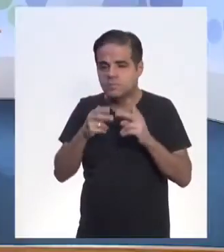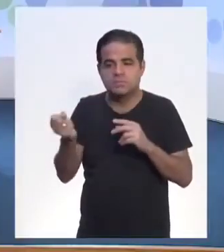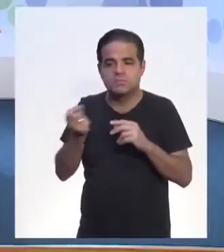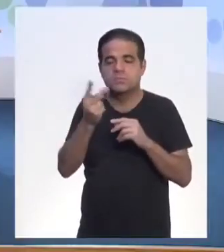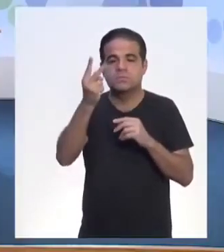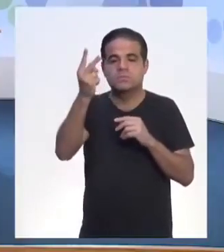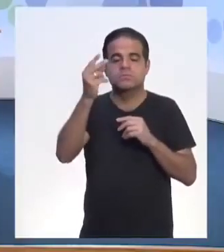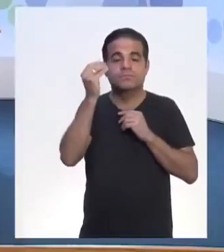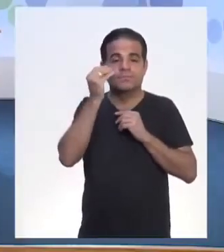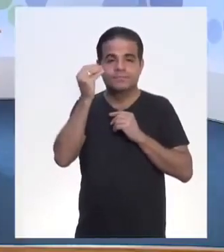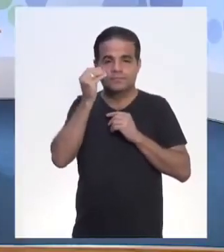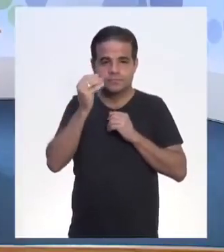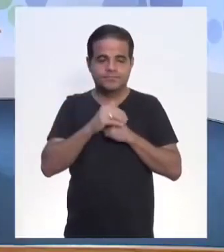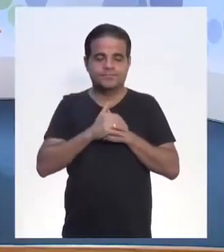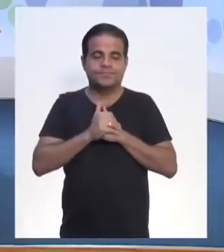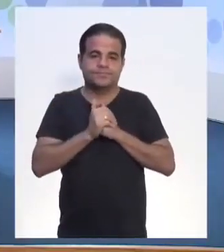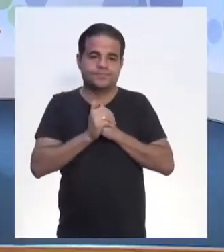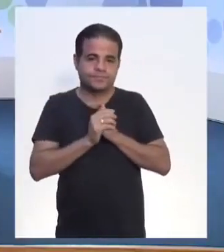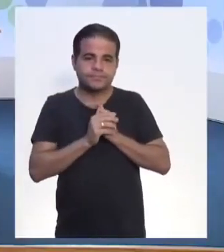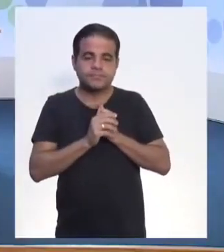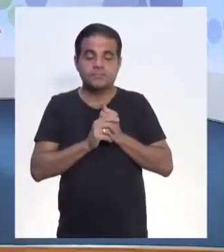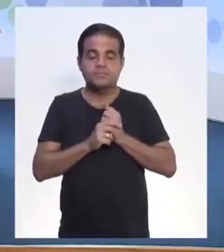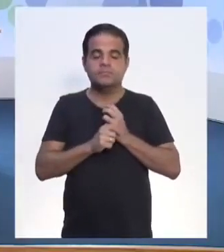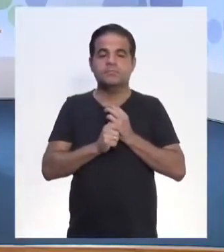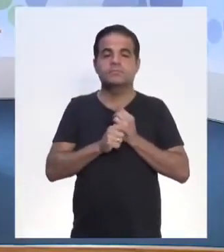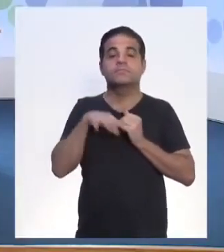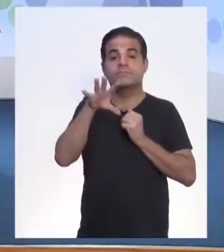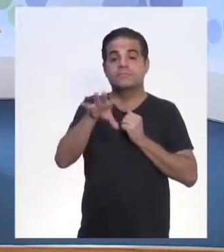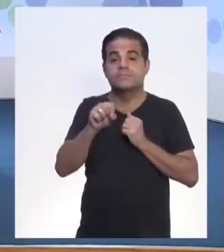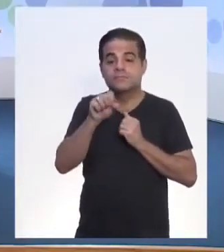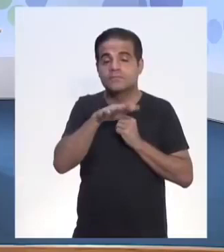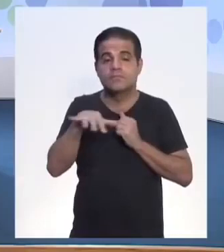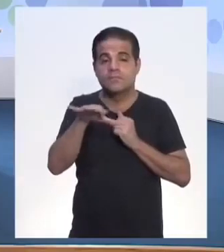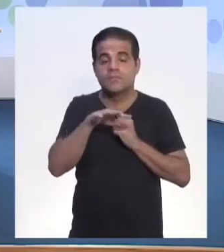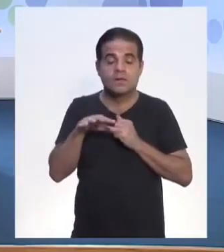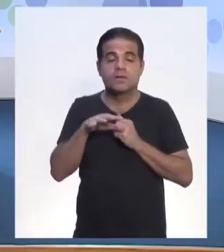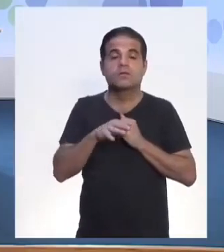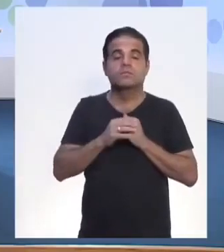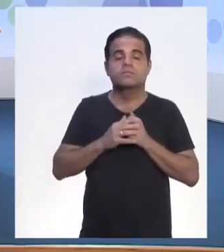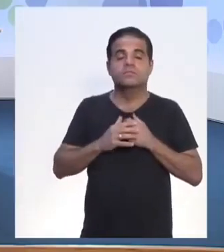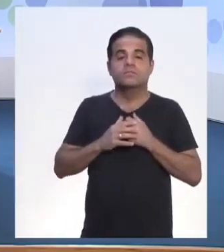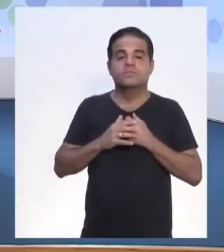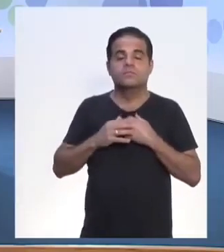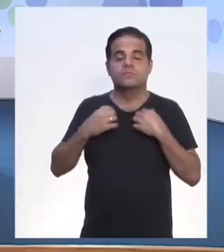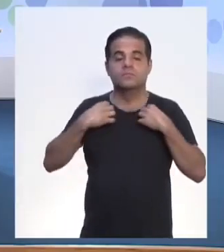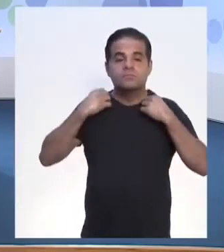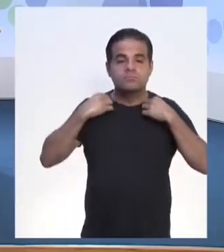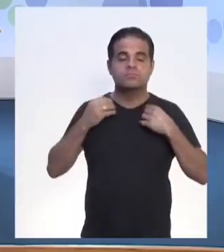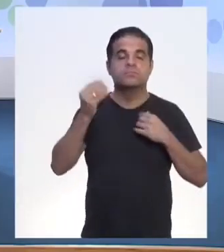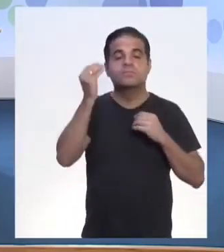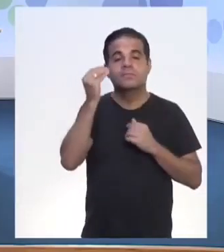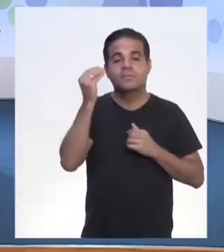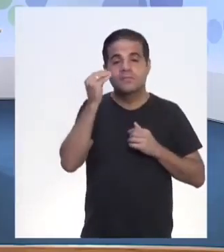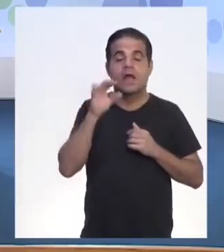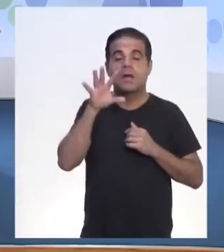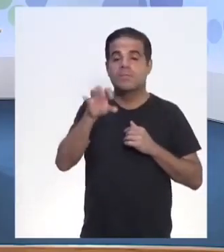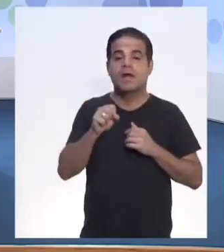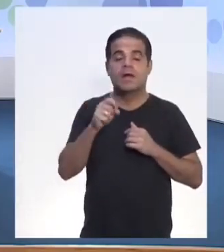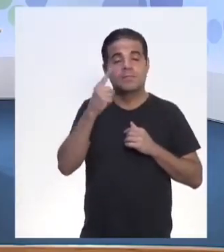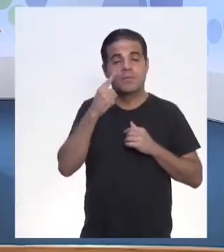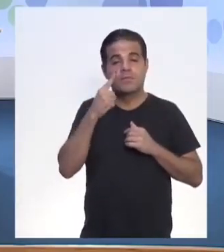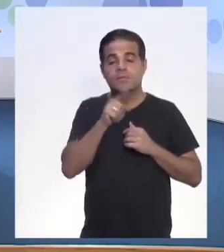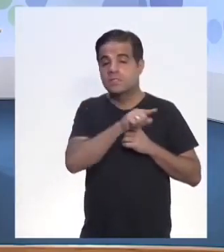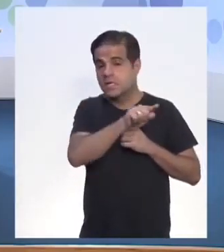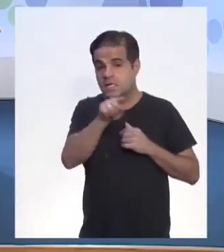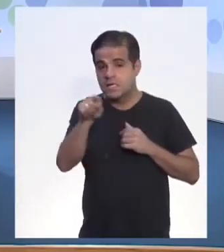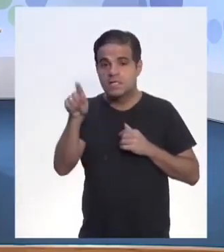aqui. Deixa eu ver se eu consigo pegar essa parte aqui. Não, ele pegou o mesmo. Vou tentar pegar aqui para vocês